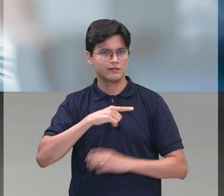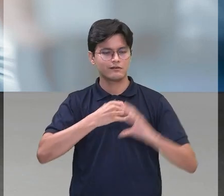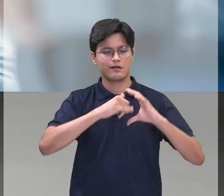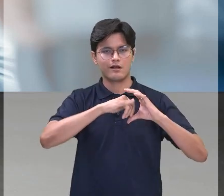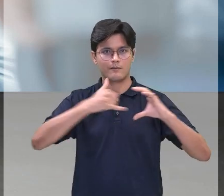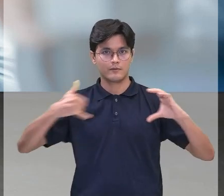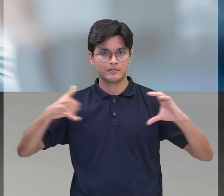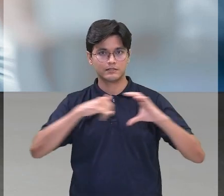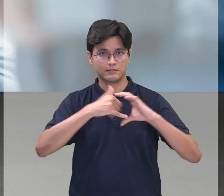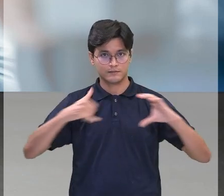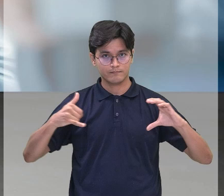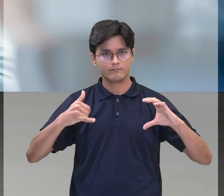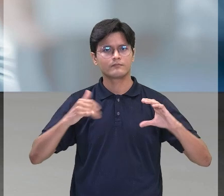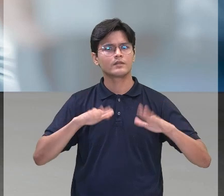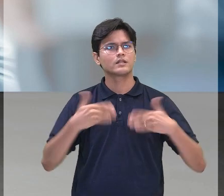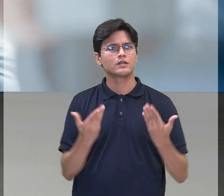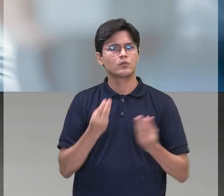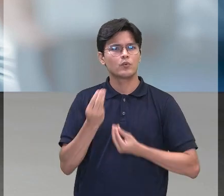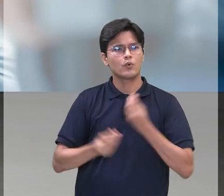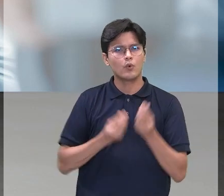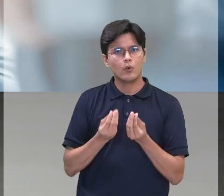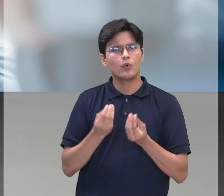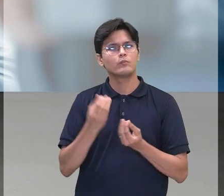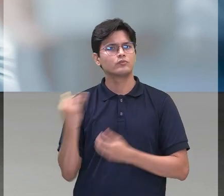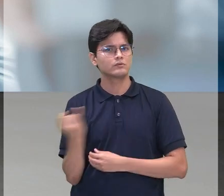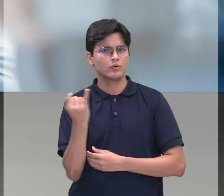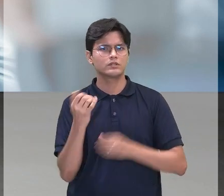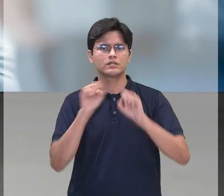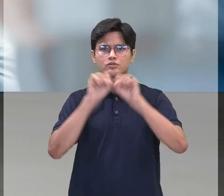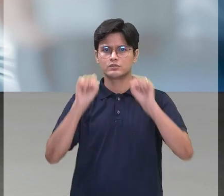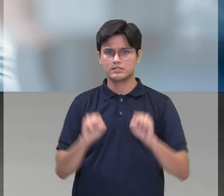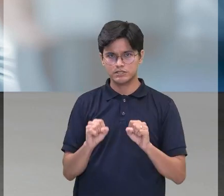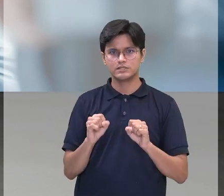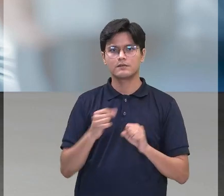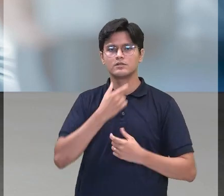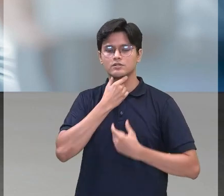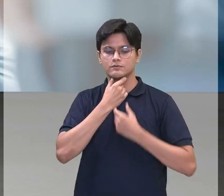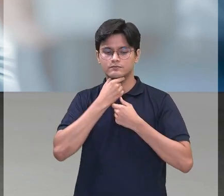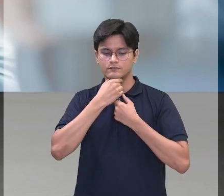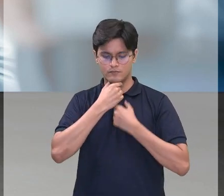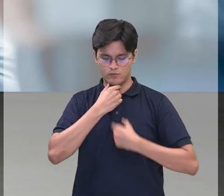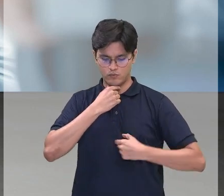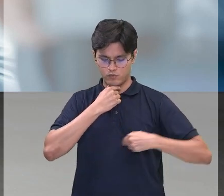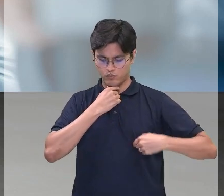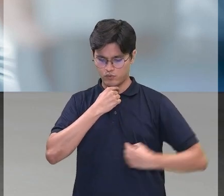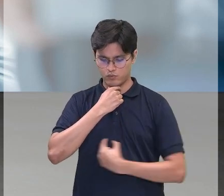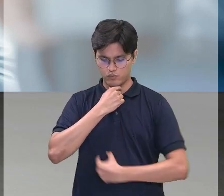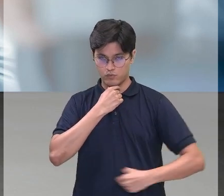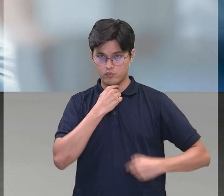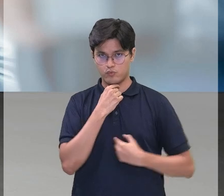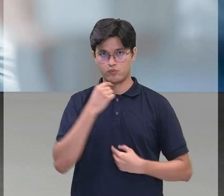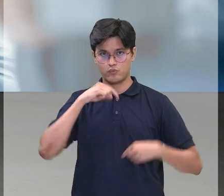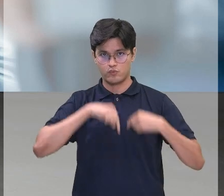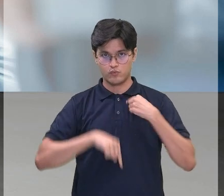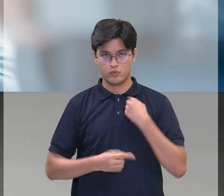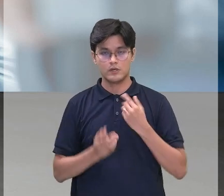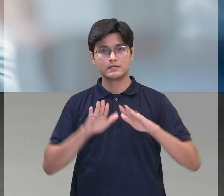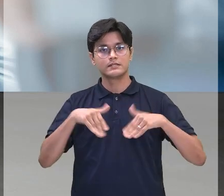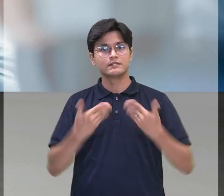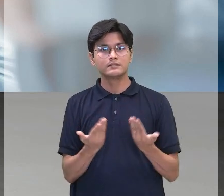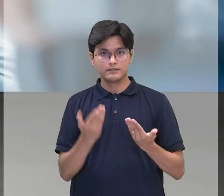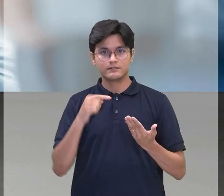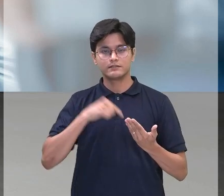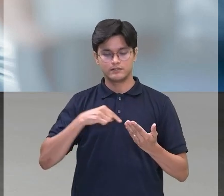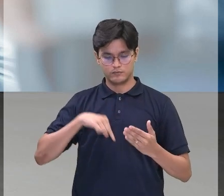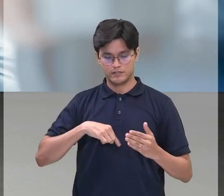importância do sistema digestório? É quebrar, é digerir. Quando ele vai quebrar aquele pão, né, aquele carboidrato, ele vai ser transformado